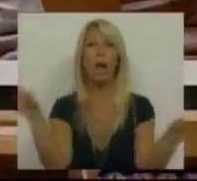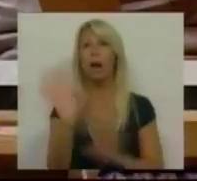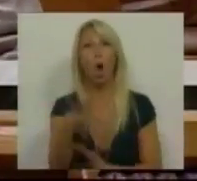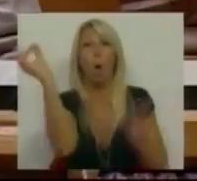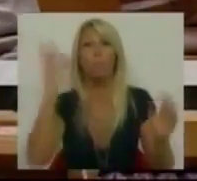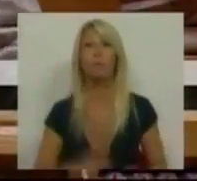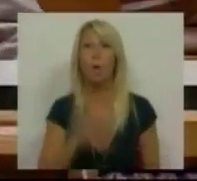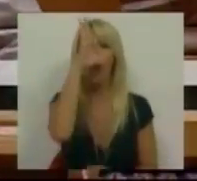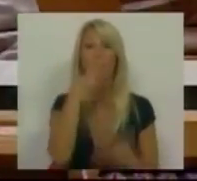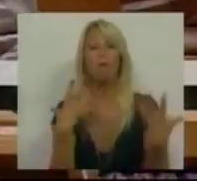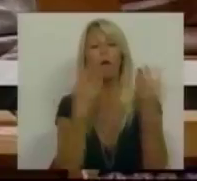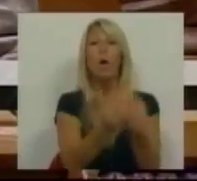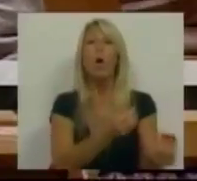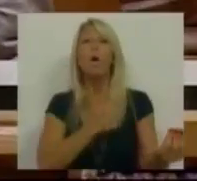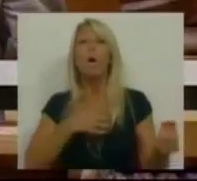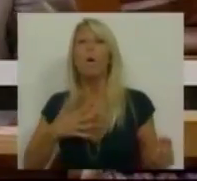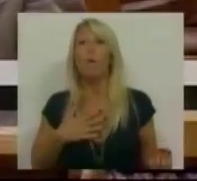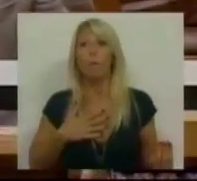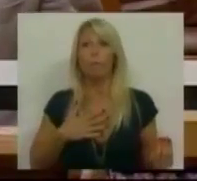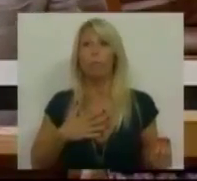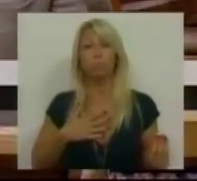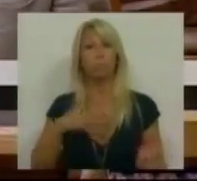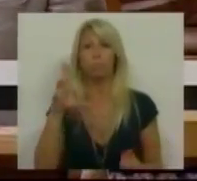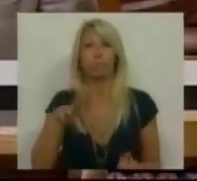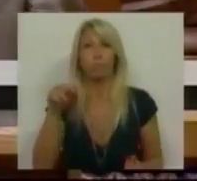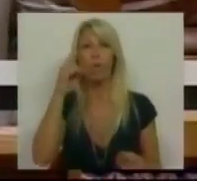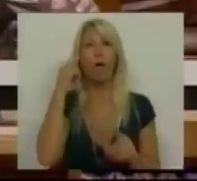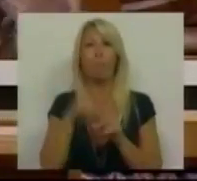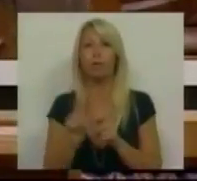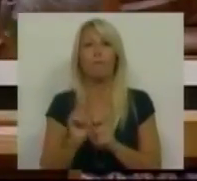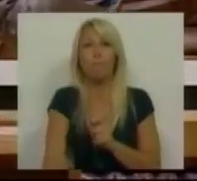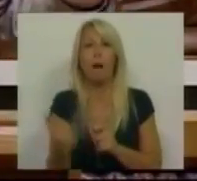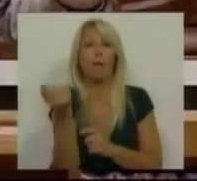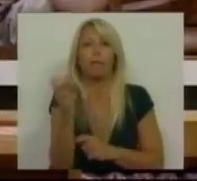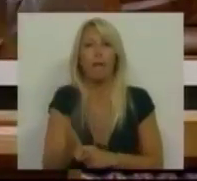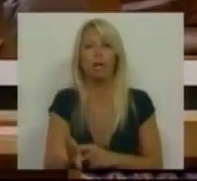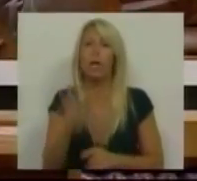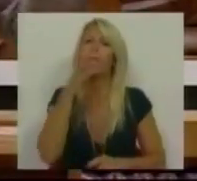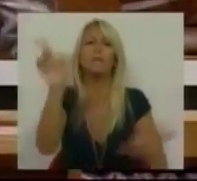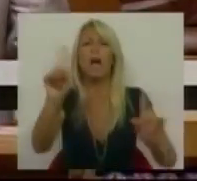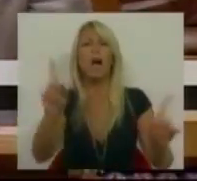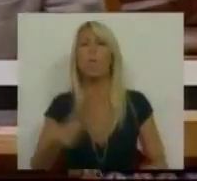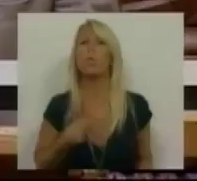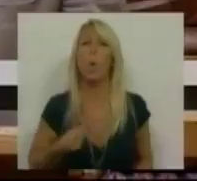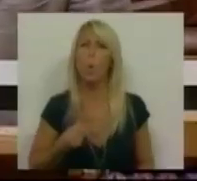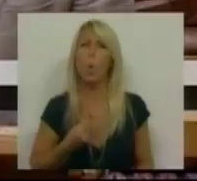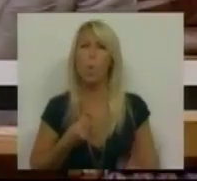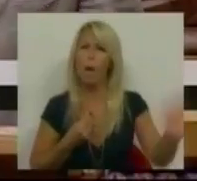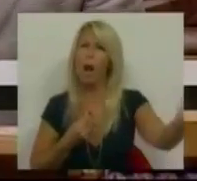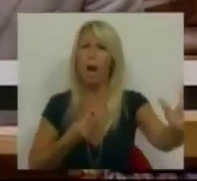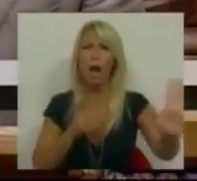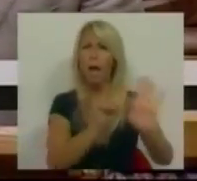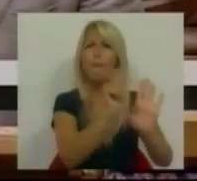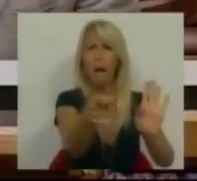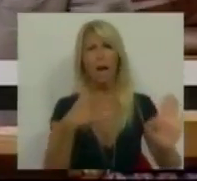ao lado dos patrões que nunca tiveram a intenção de pagar esta taxa para dizer, não se preocupem, nós pagamos por vocês. E coloca